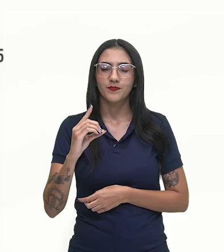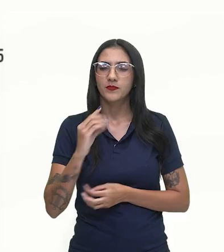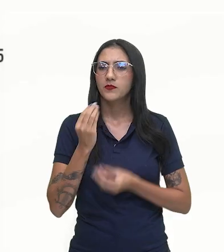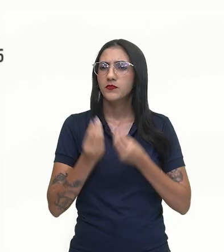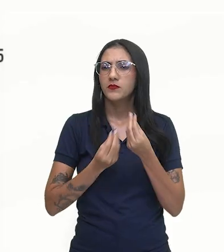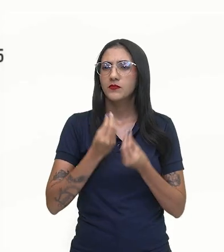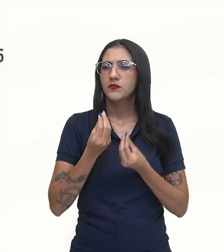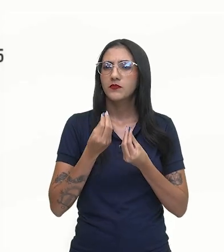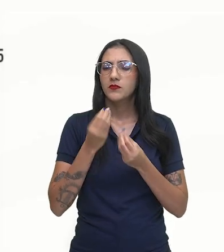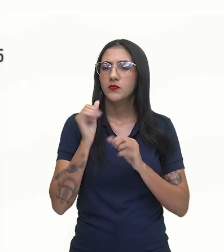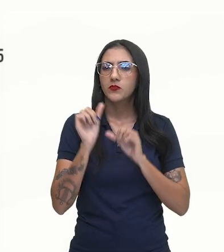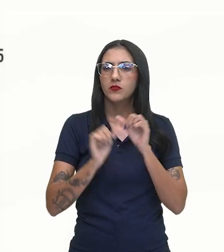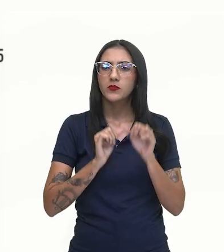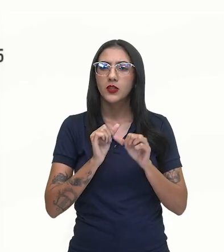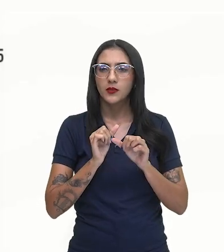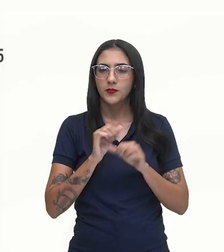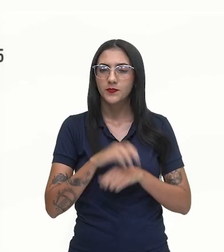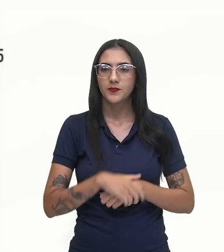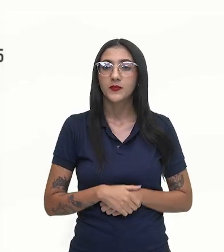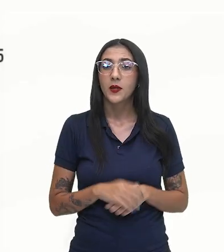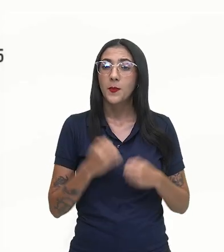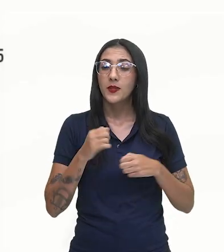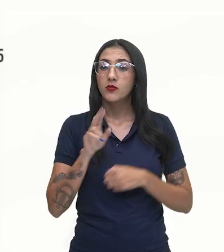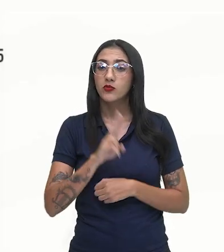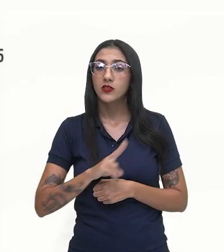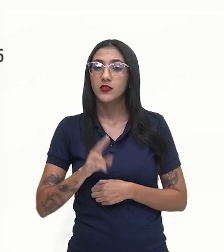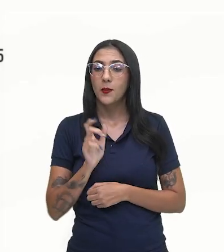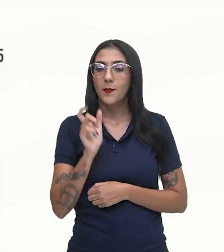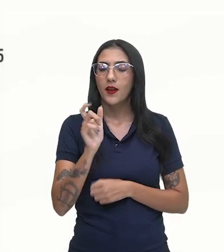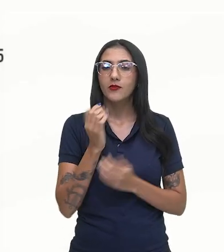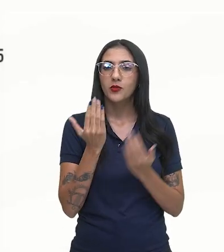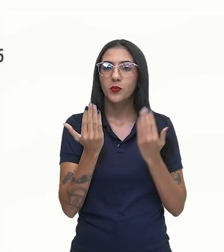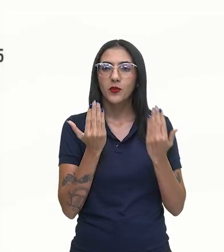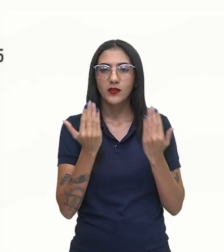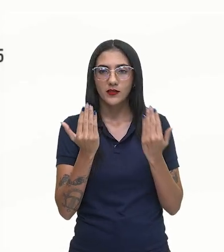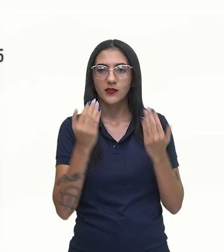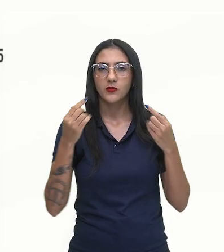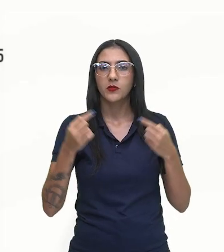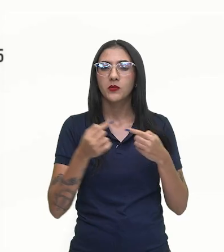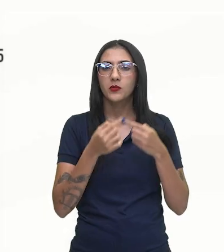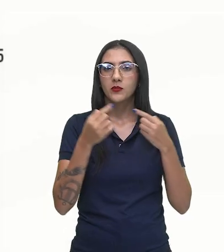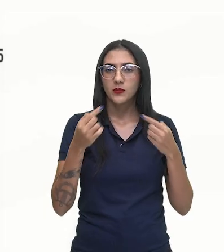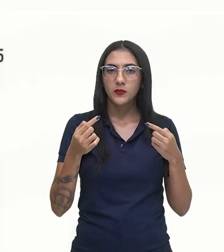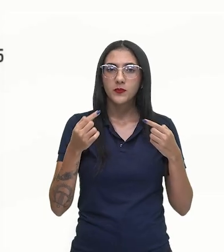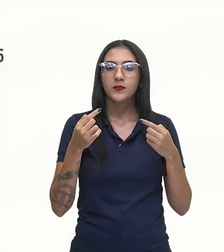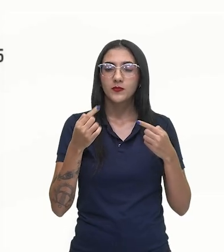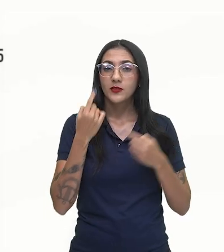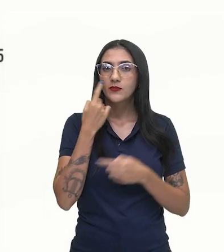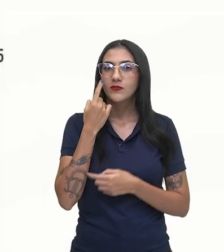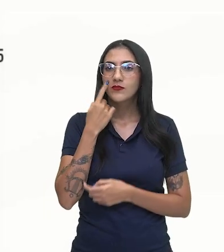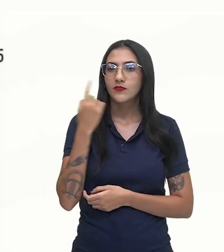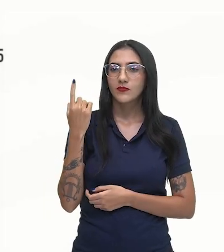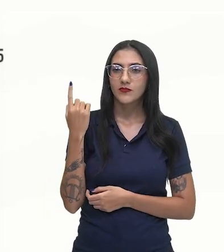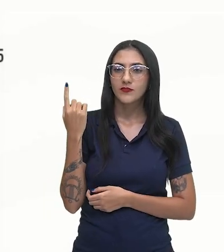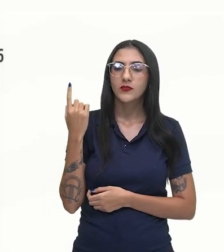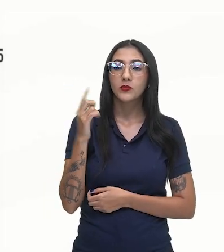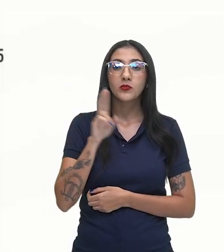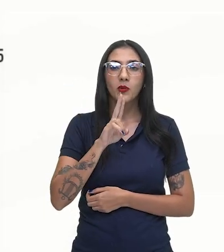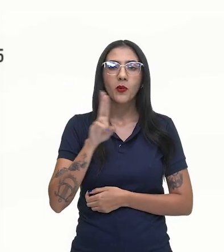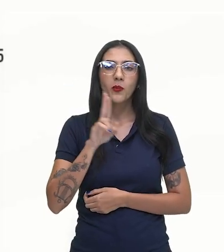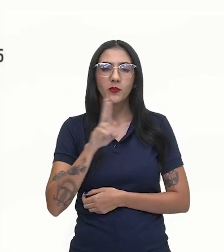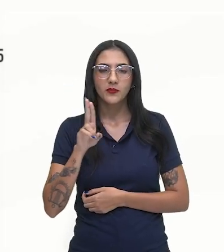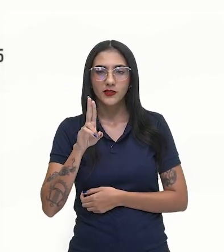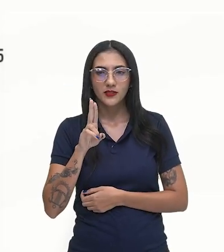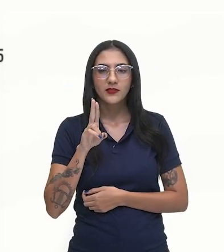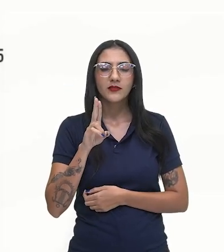eu vou utilizar? Eu tenho que usar o comparativo dele nas duas, né? Tanto